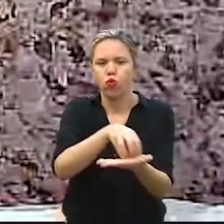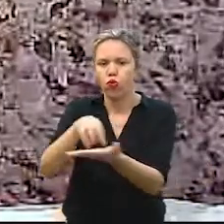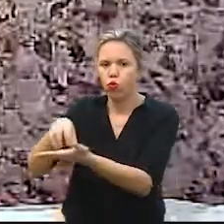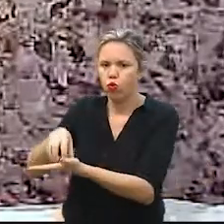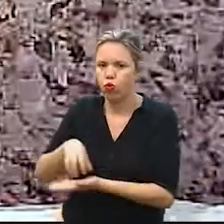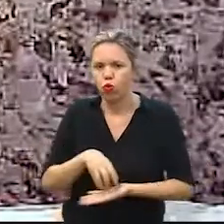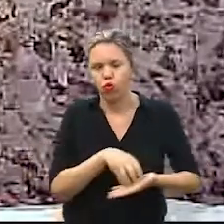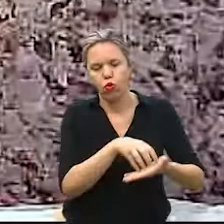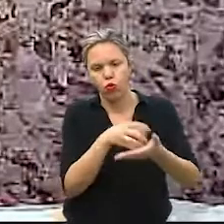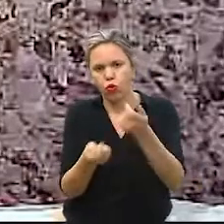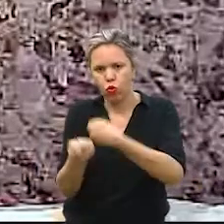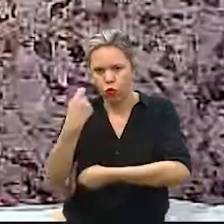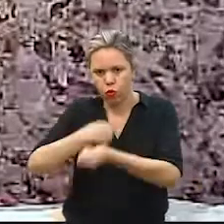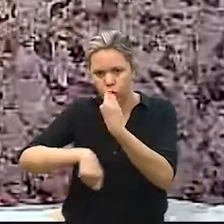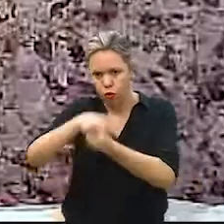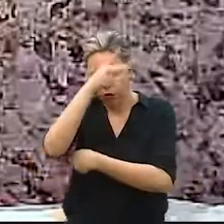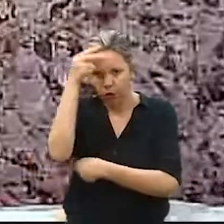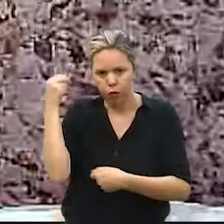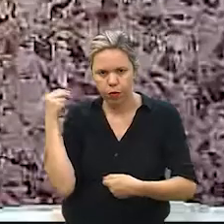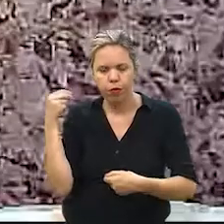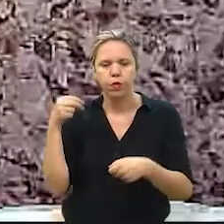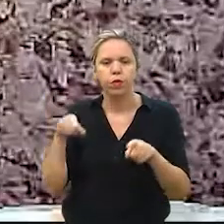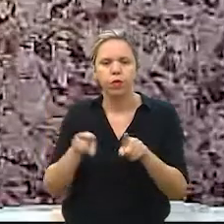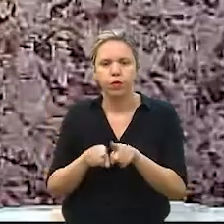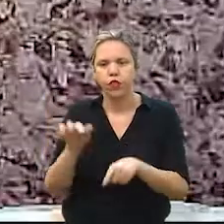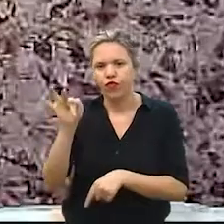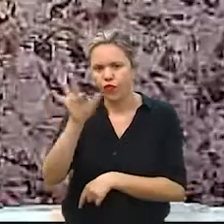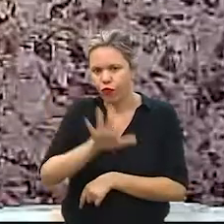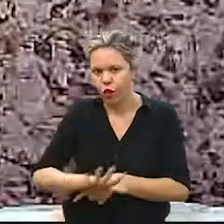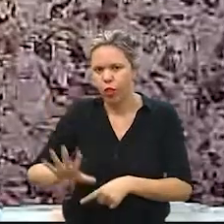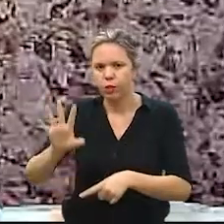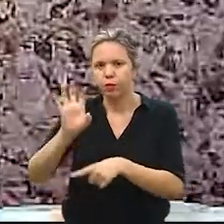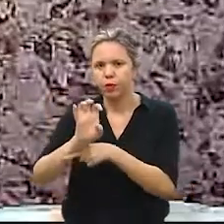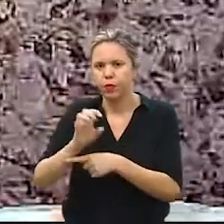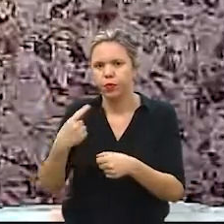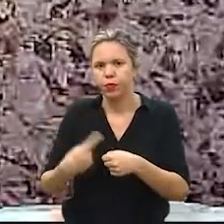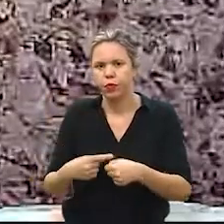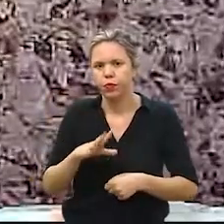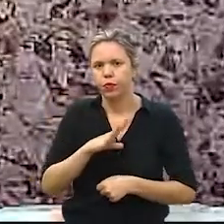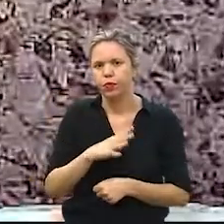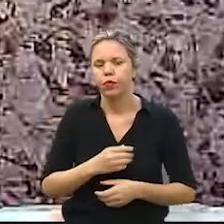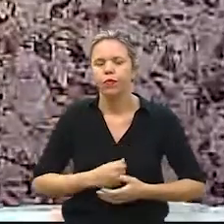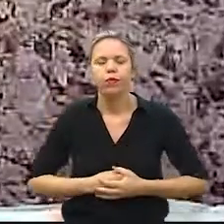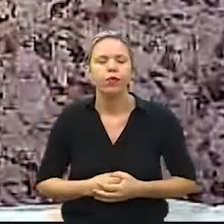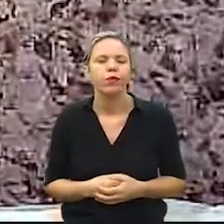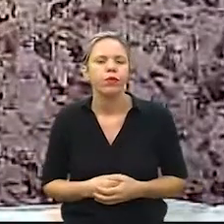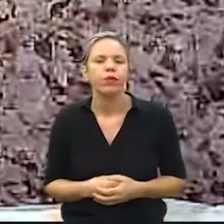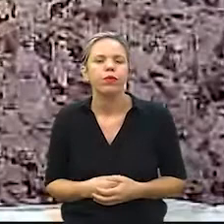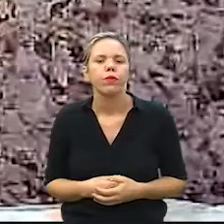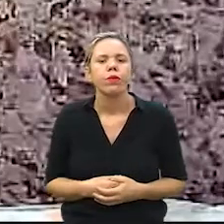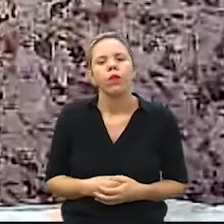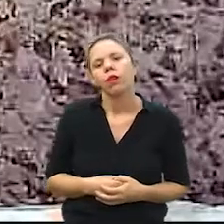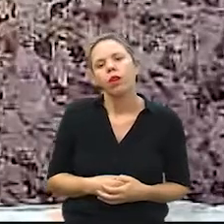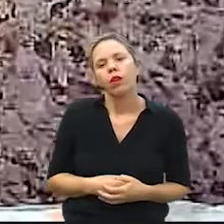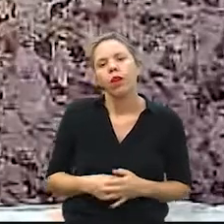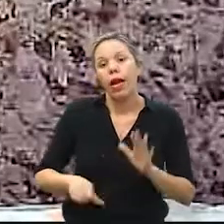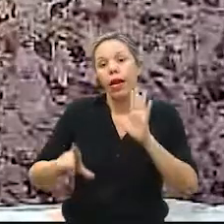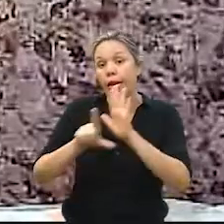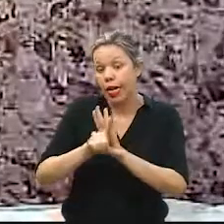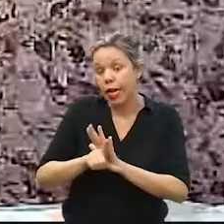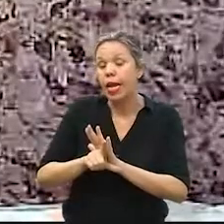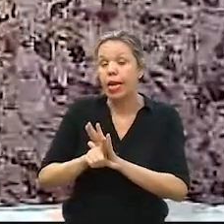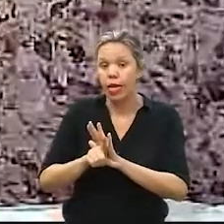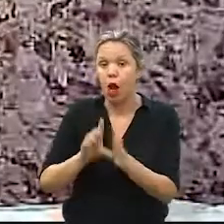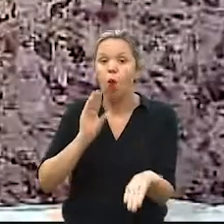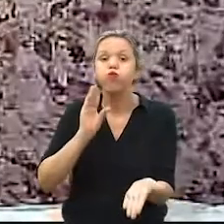da administração direta e indireta, tanto federal quanto estaduais quanto municipais. Então, a Lei de